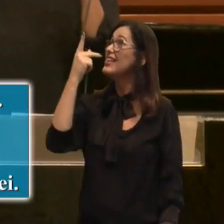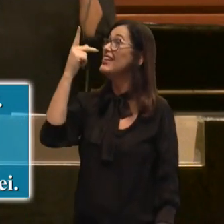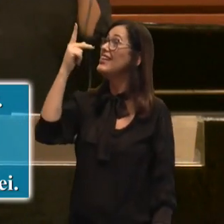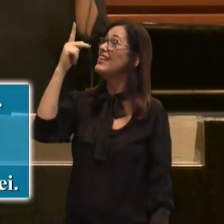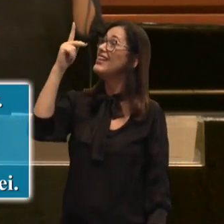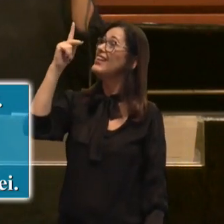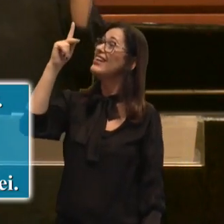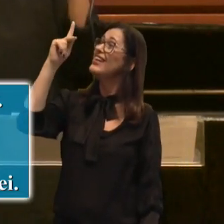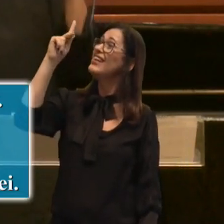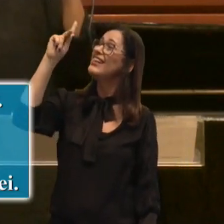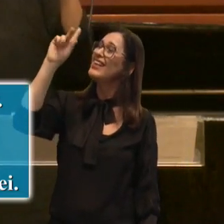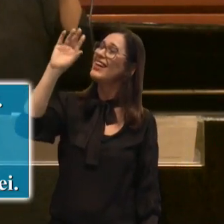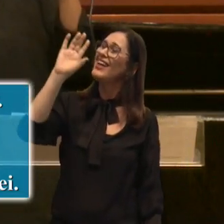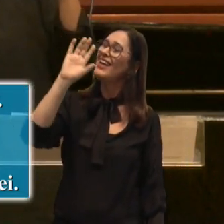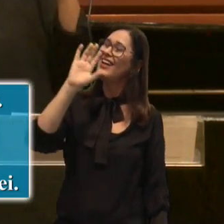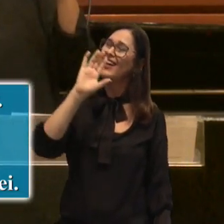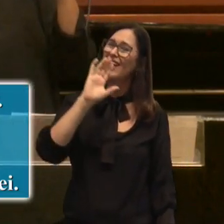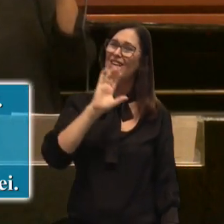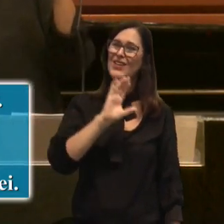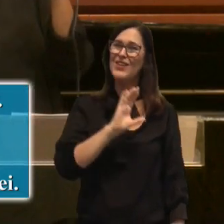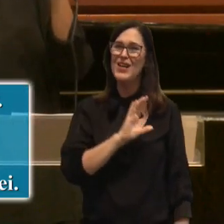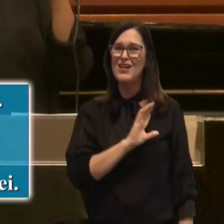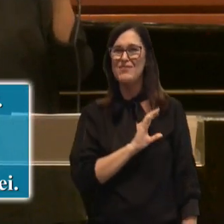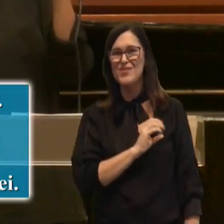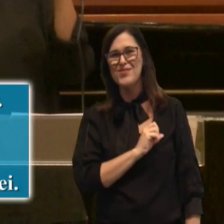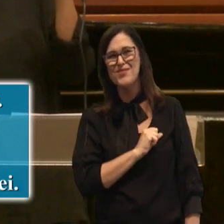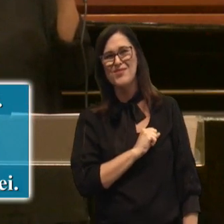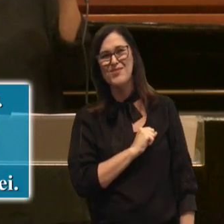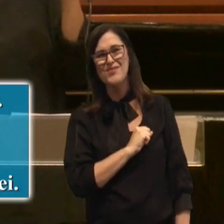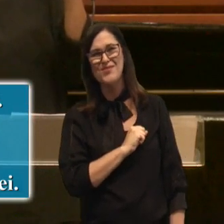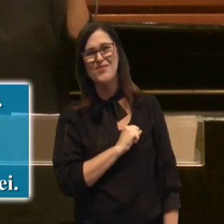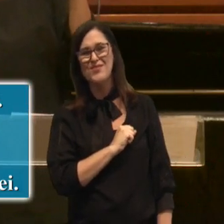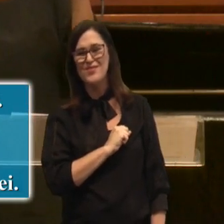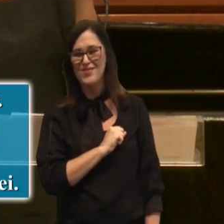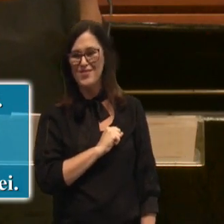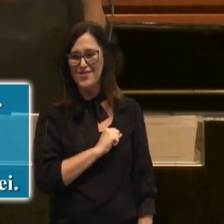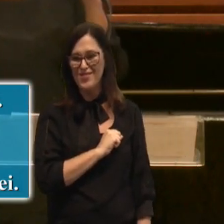maravilhas de teu